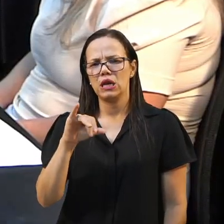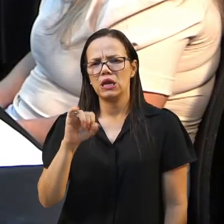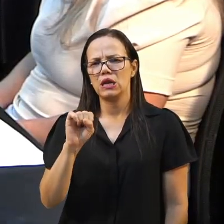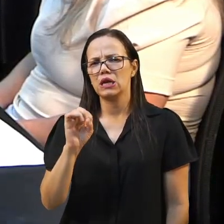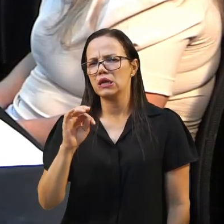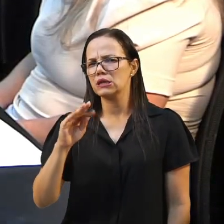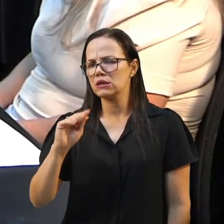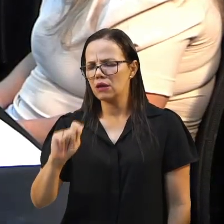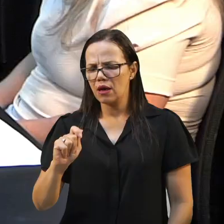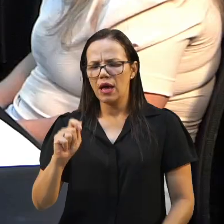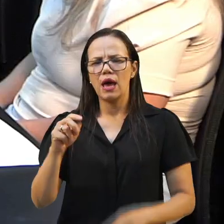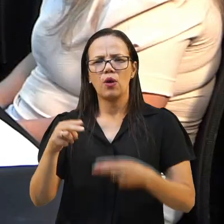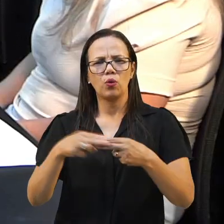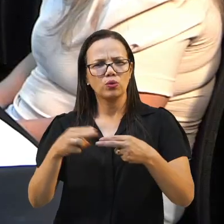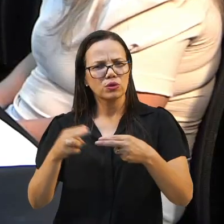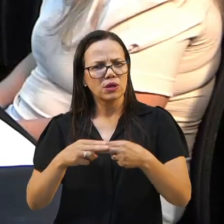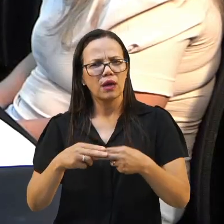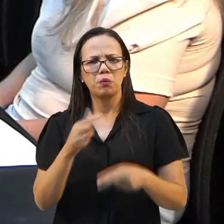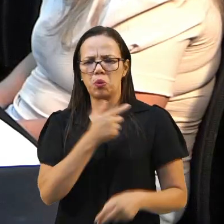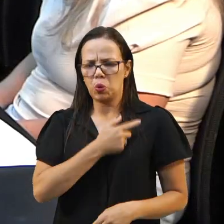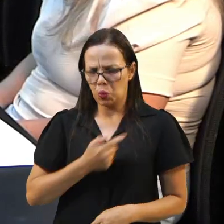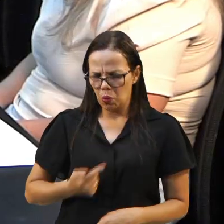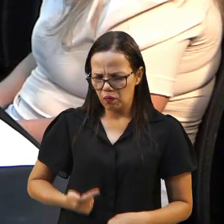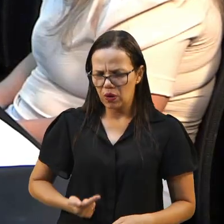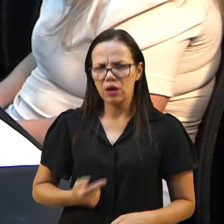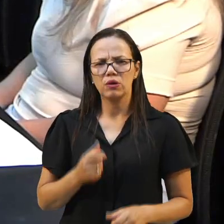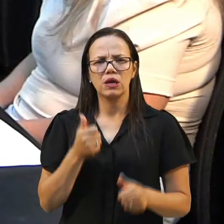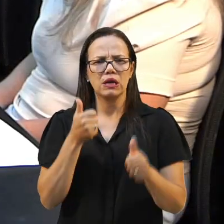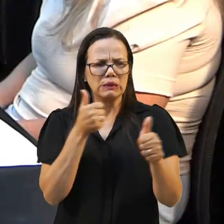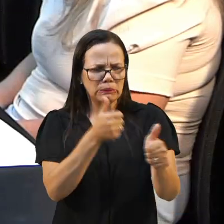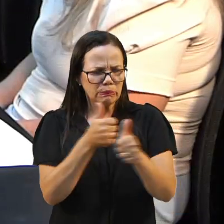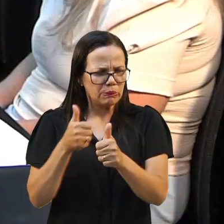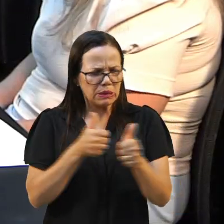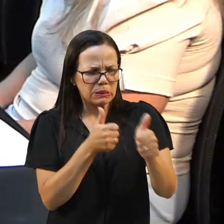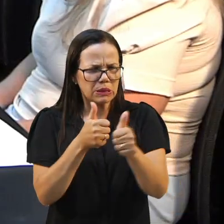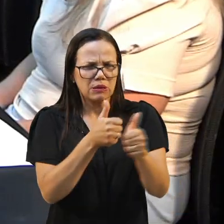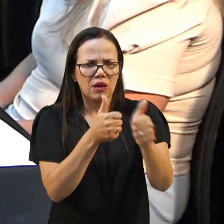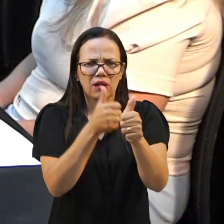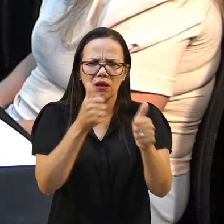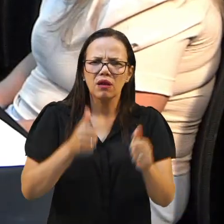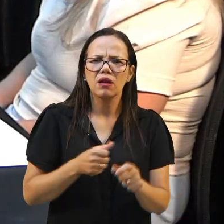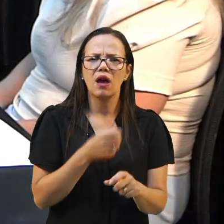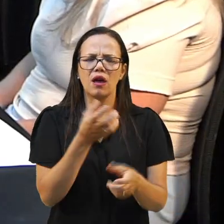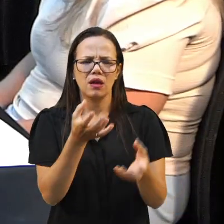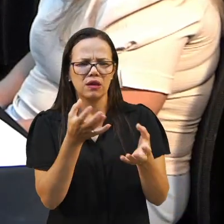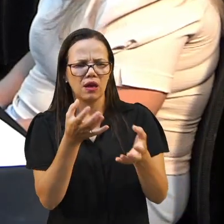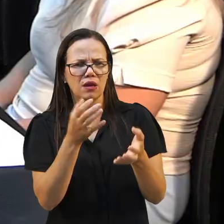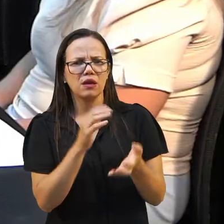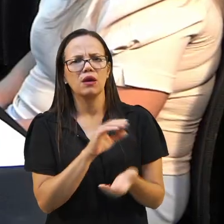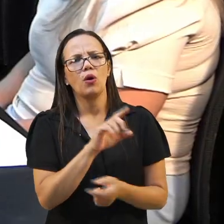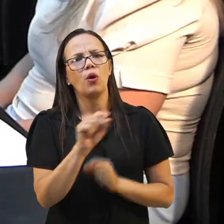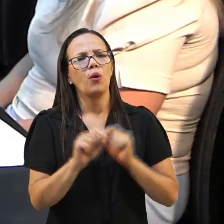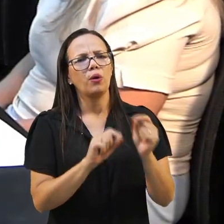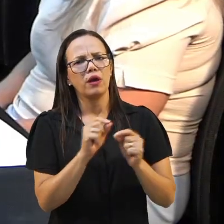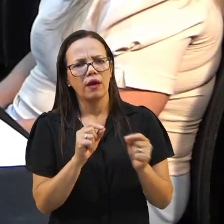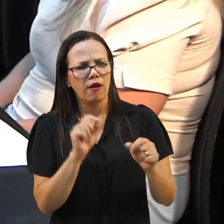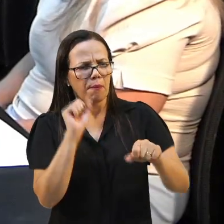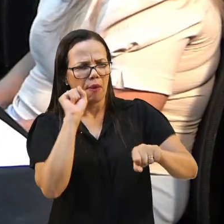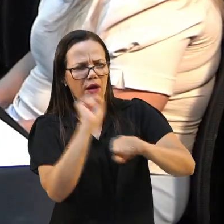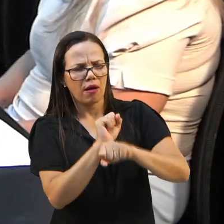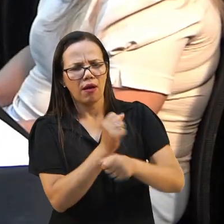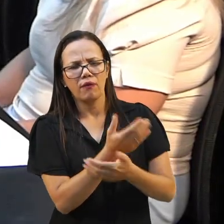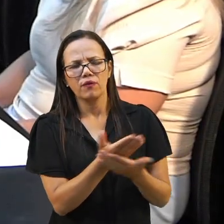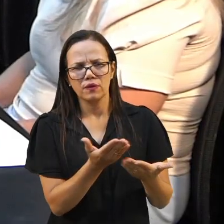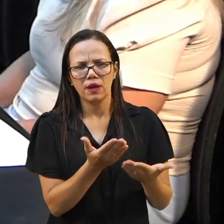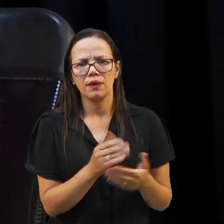Pelos aparelhos governistas que realmente perseguiam os Que era estudantes. da repressão. Professor, depois